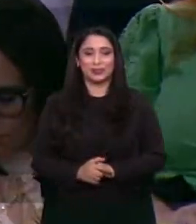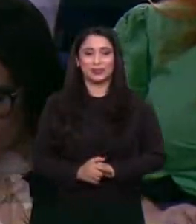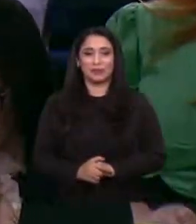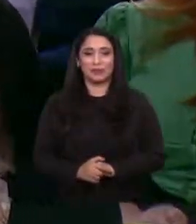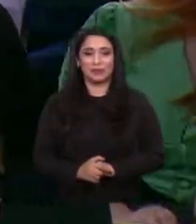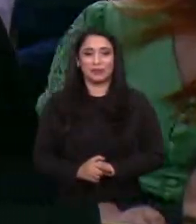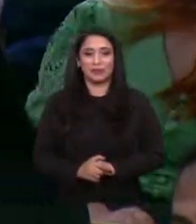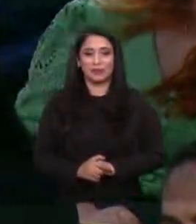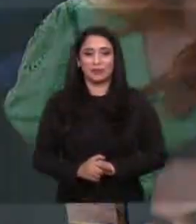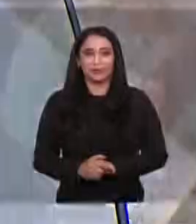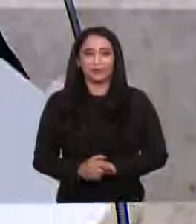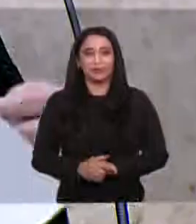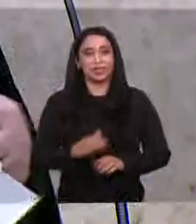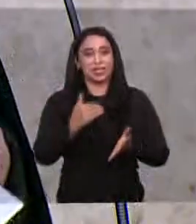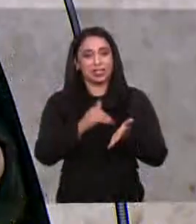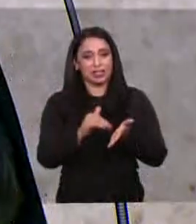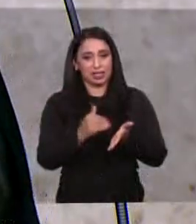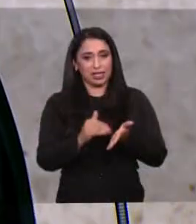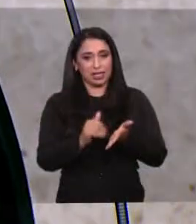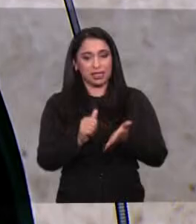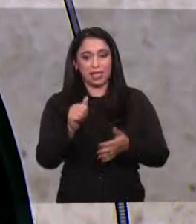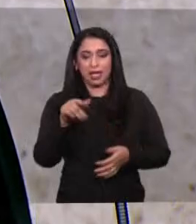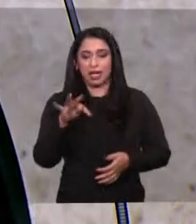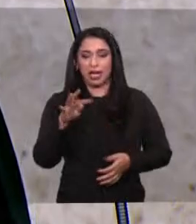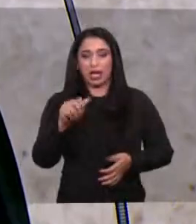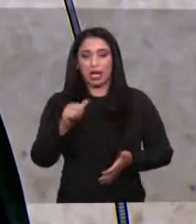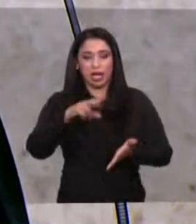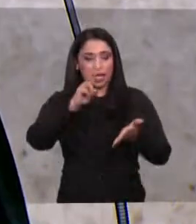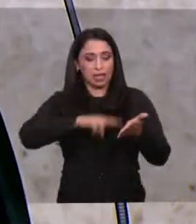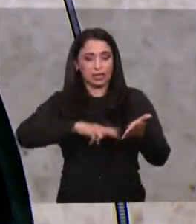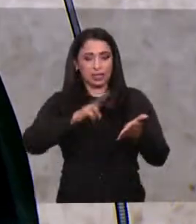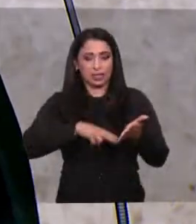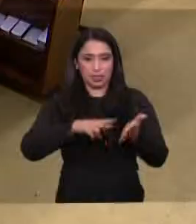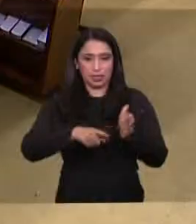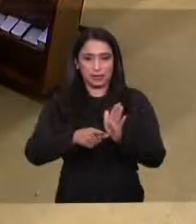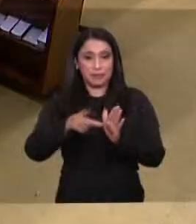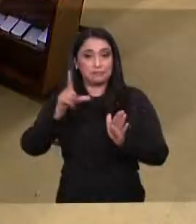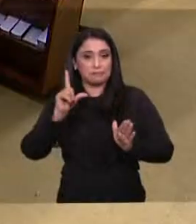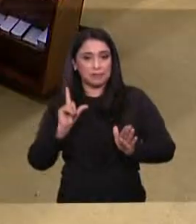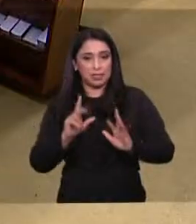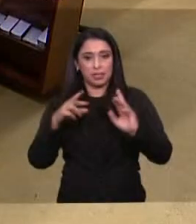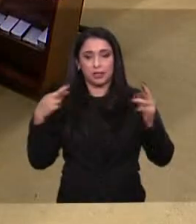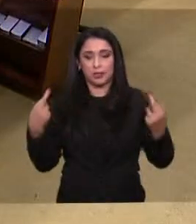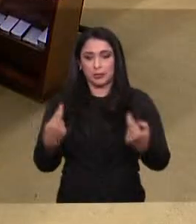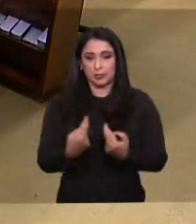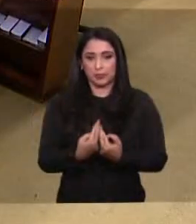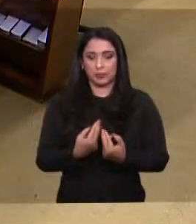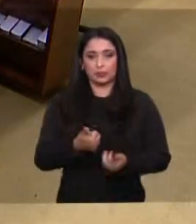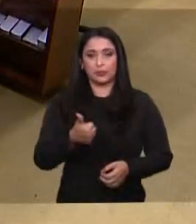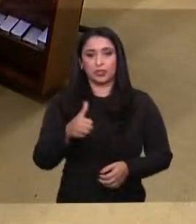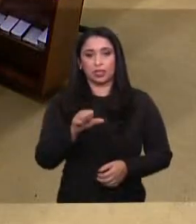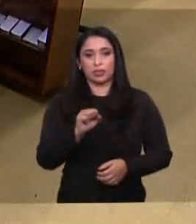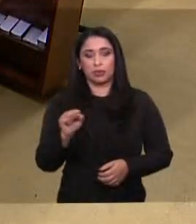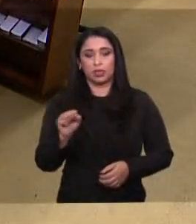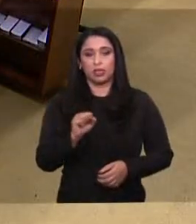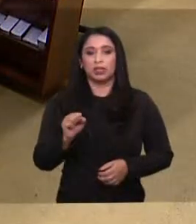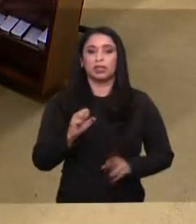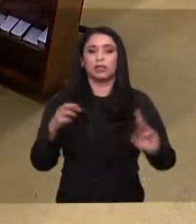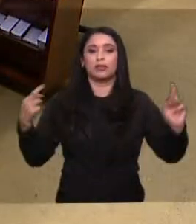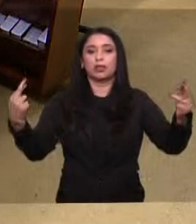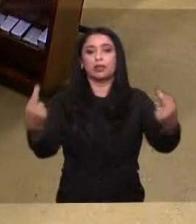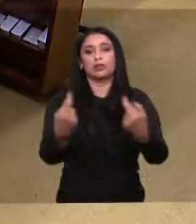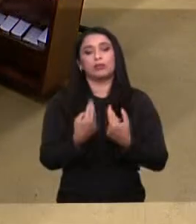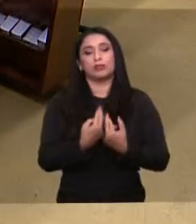Peço à senhora secretária que proceda à leitura da ata da sessão anterior. Ata da 18ª sessão ordinária